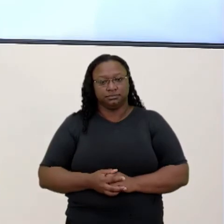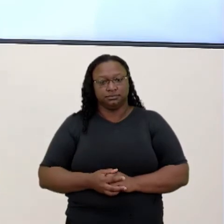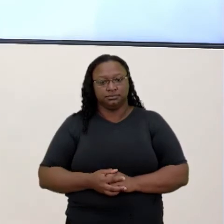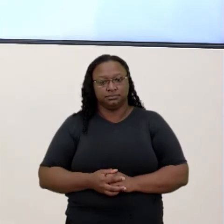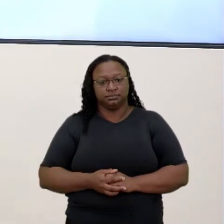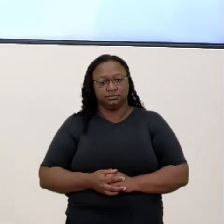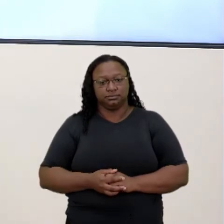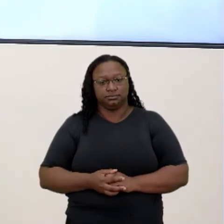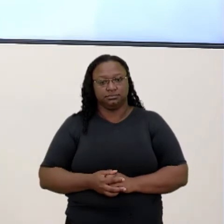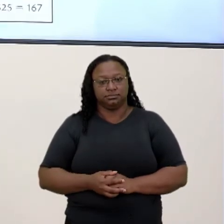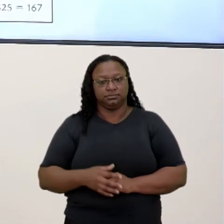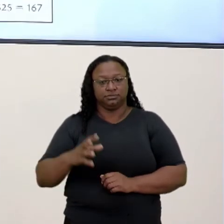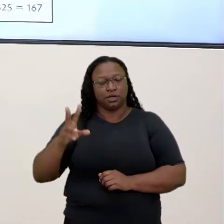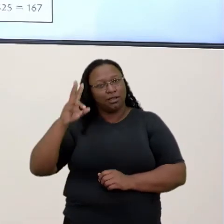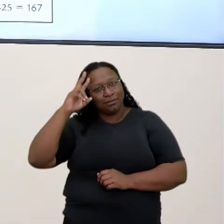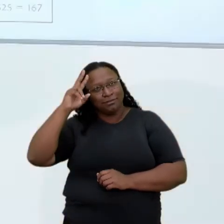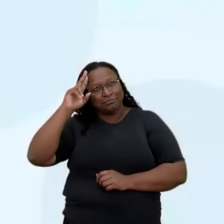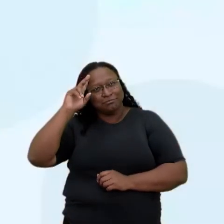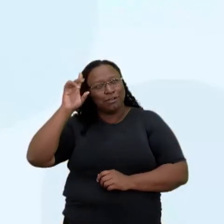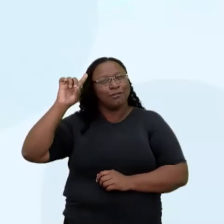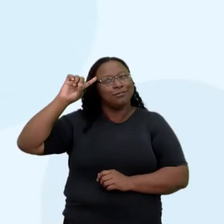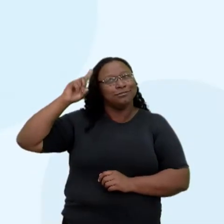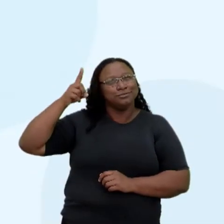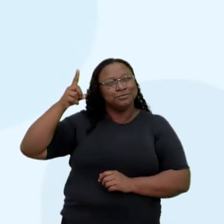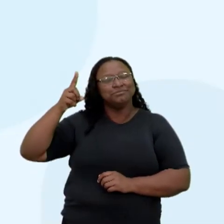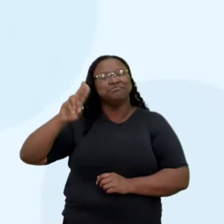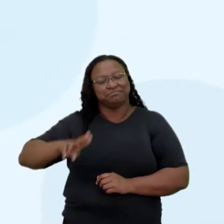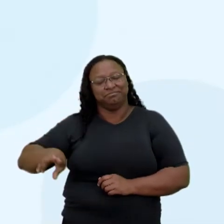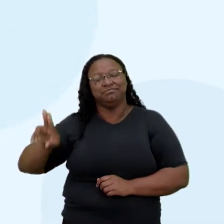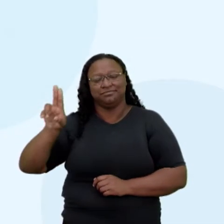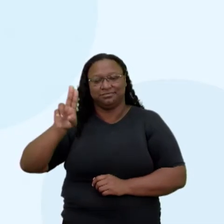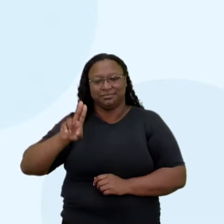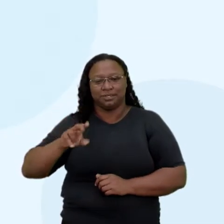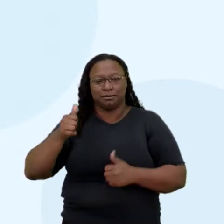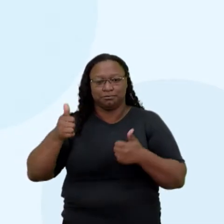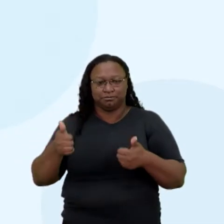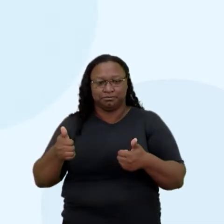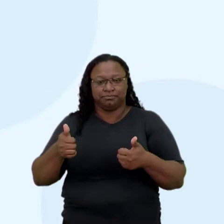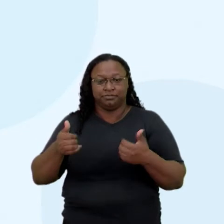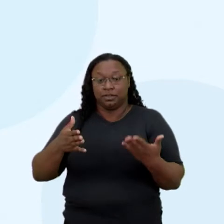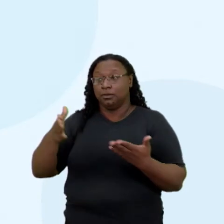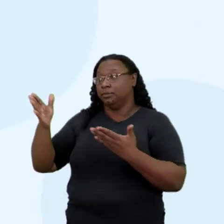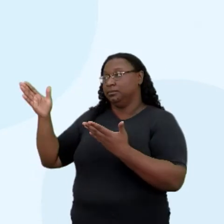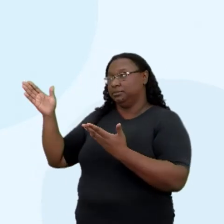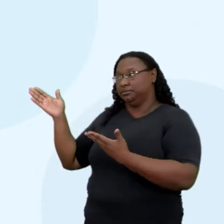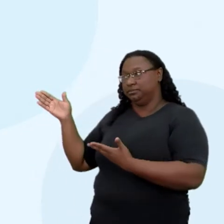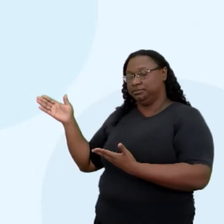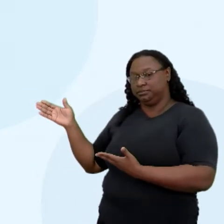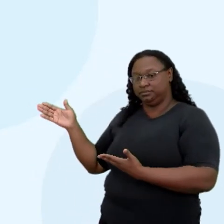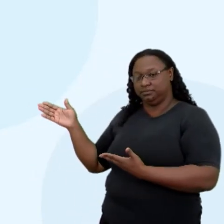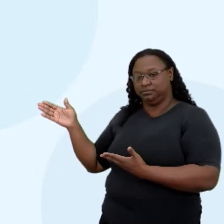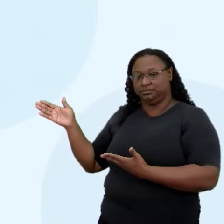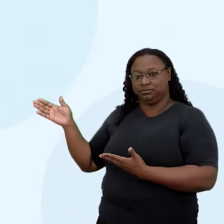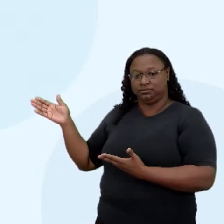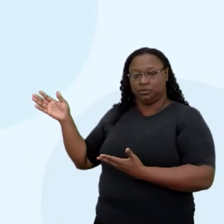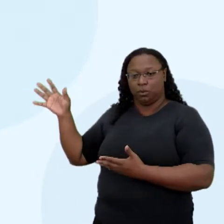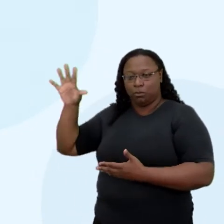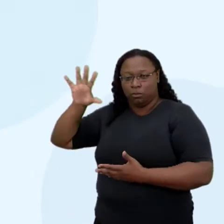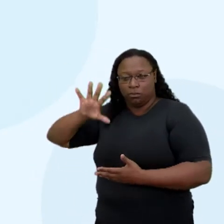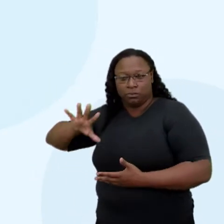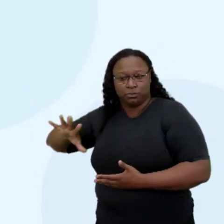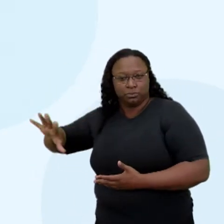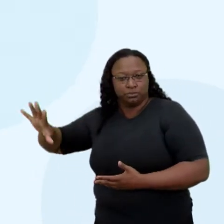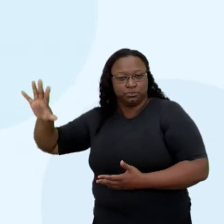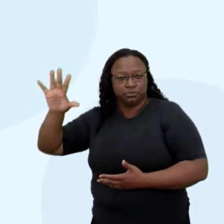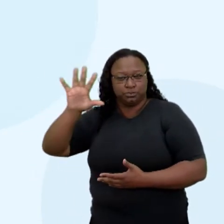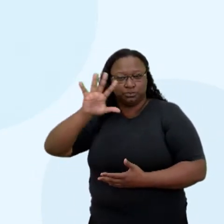usar. Tá bom? Olha lá o que a gente tem então. Aí apresenta para vocês, né, esse mundo de fórmulas,